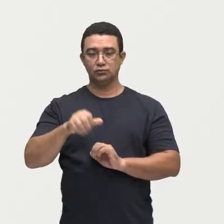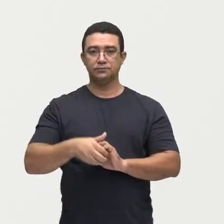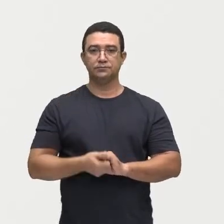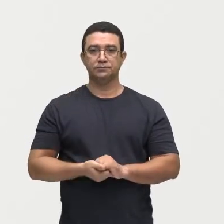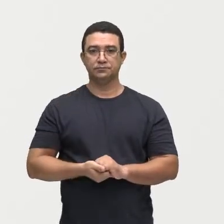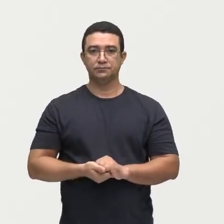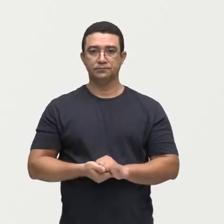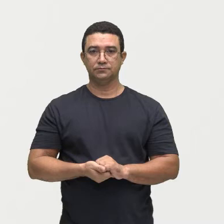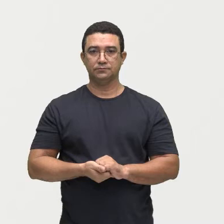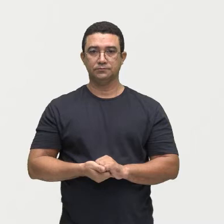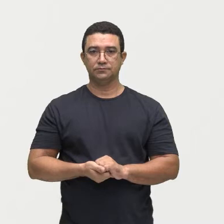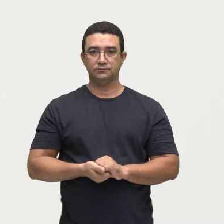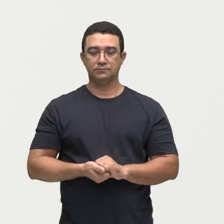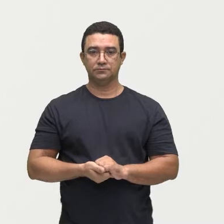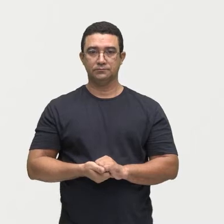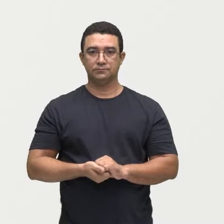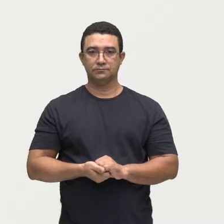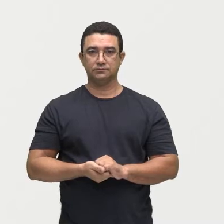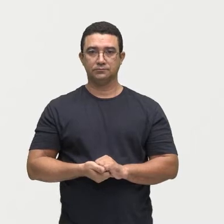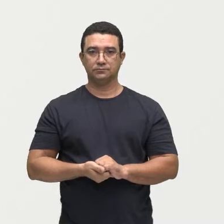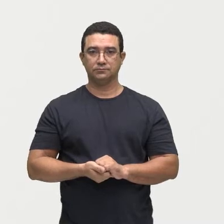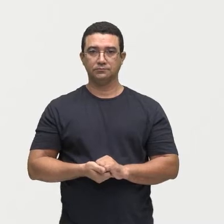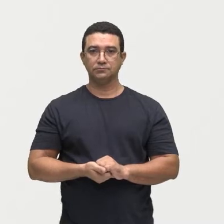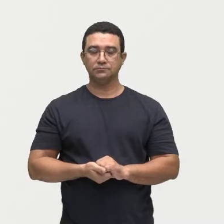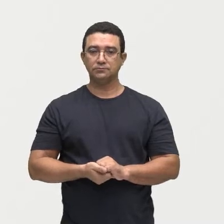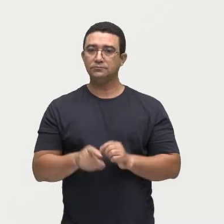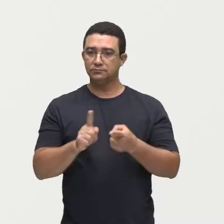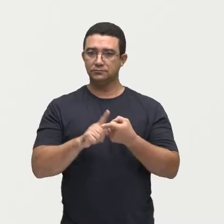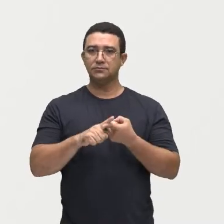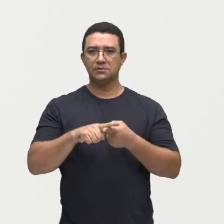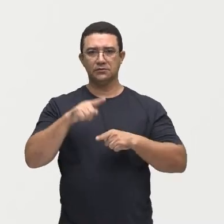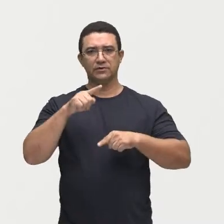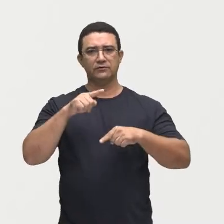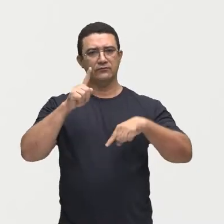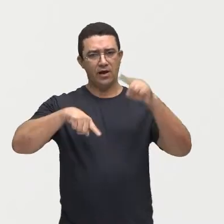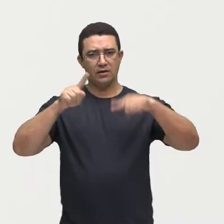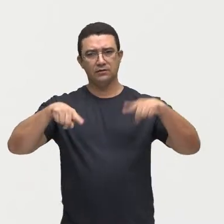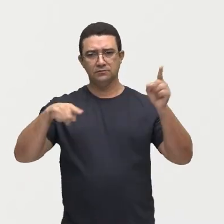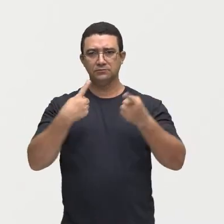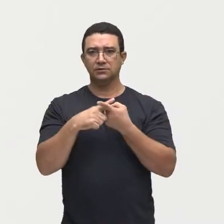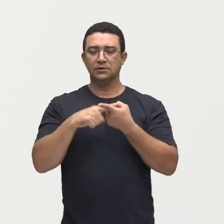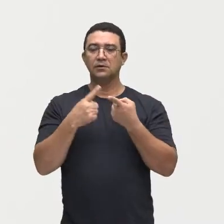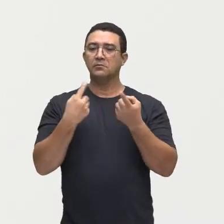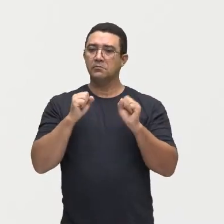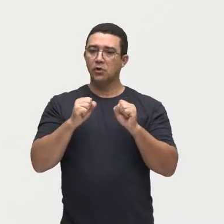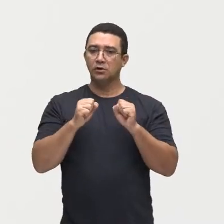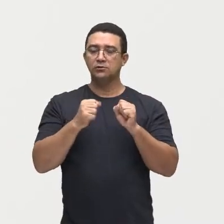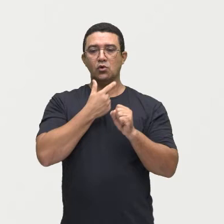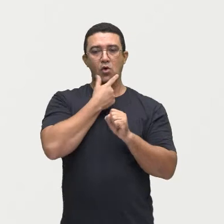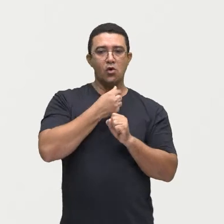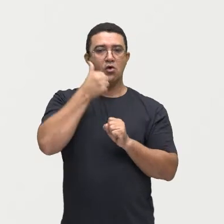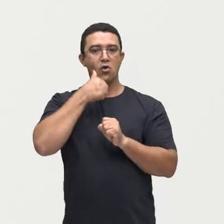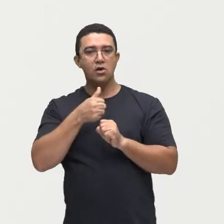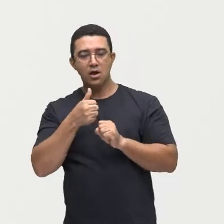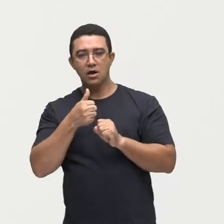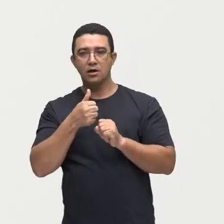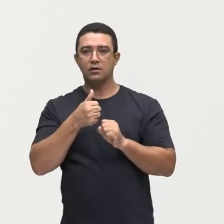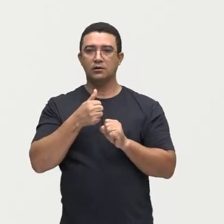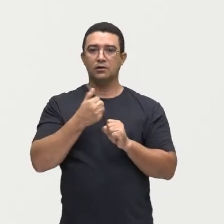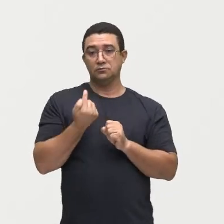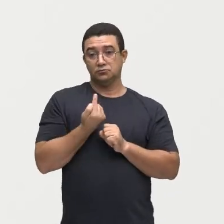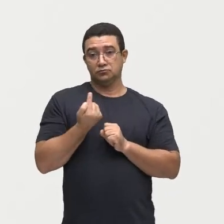ele vai variar porque ele pode passar para o feminino, a qual, para o masculino, plural, os quais,